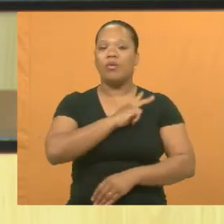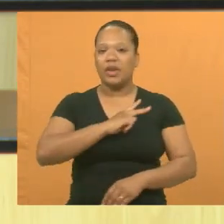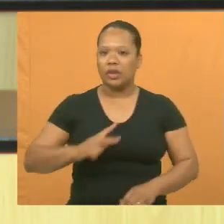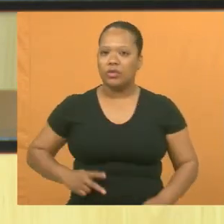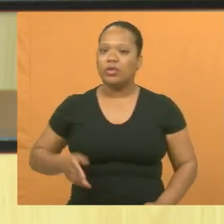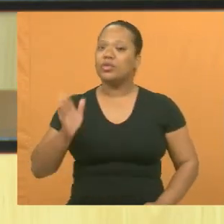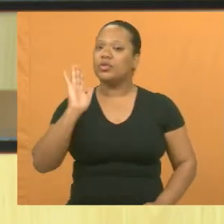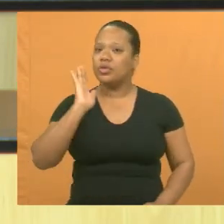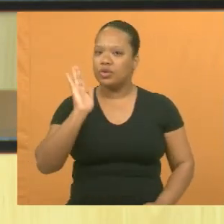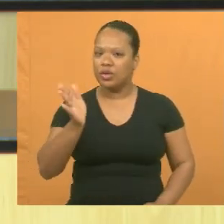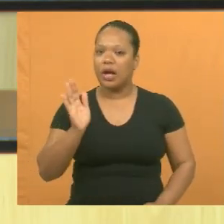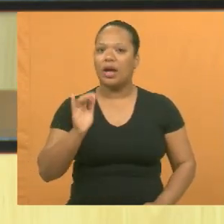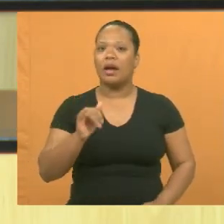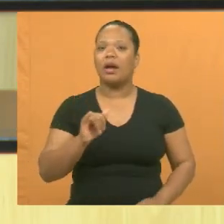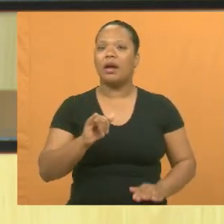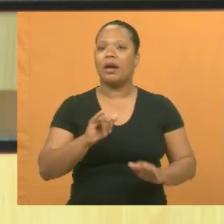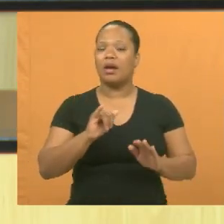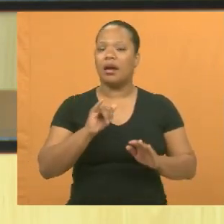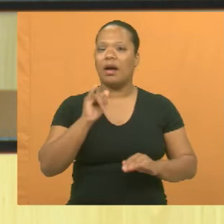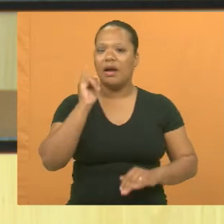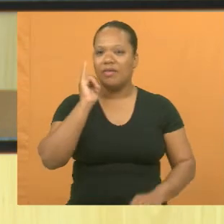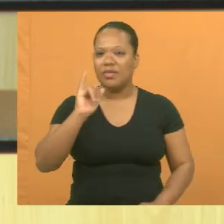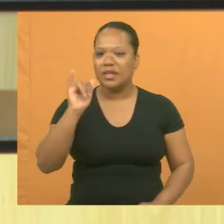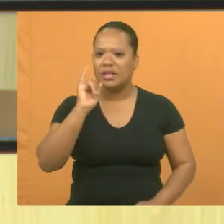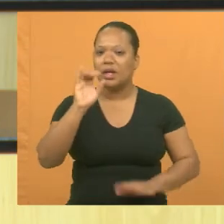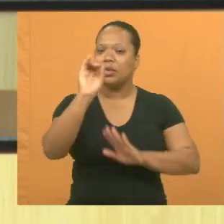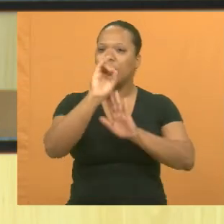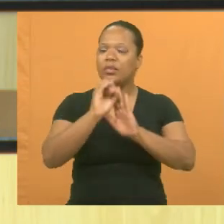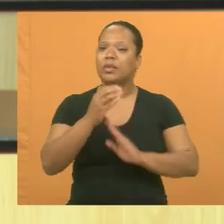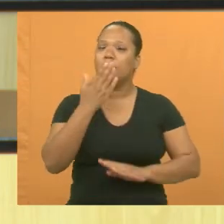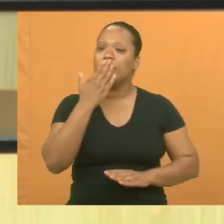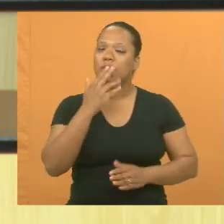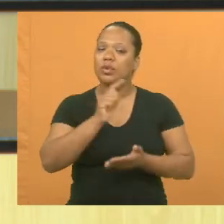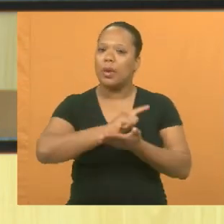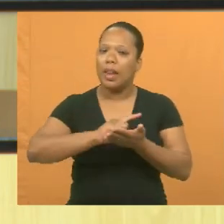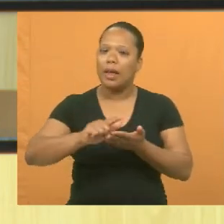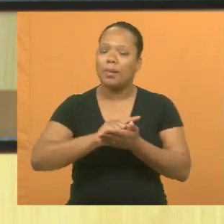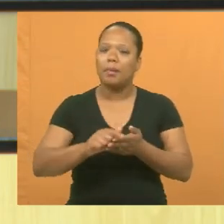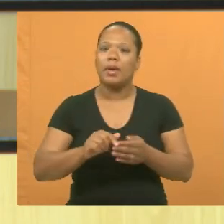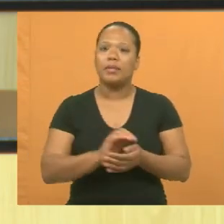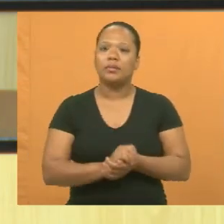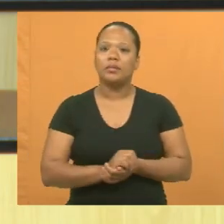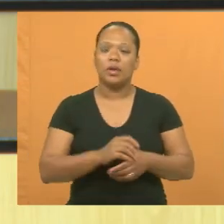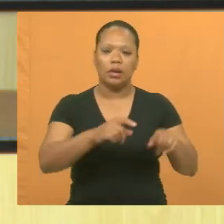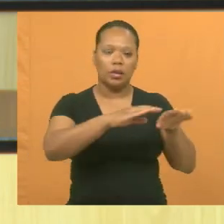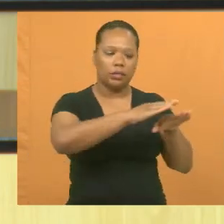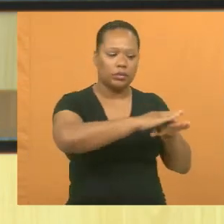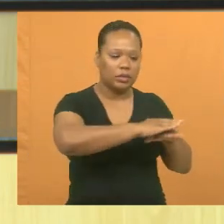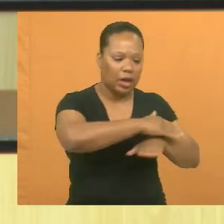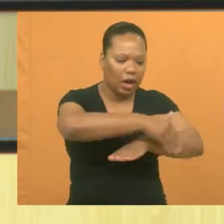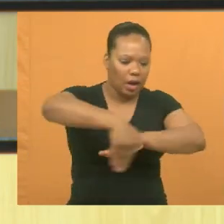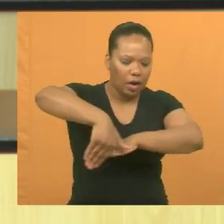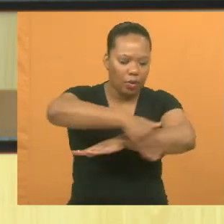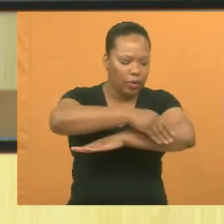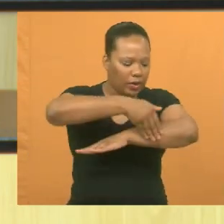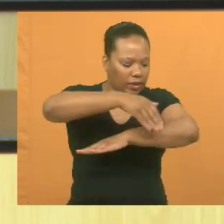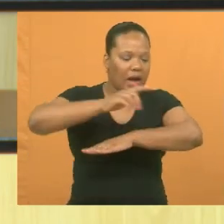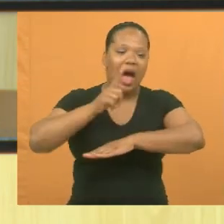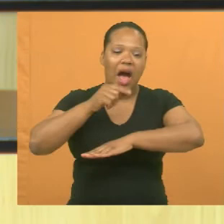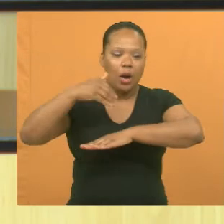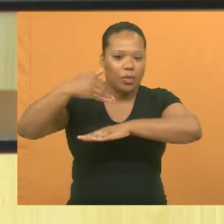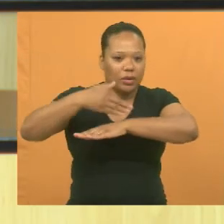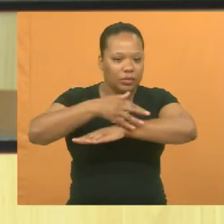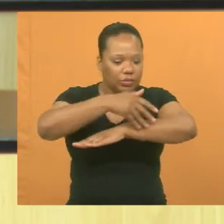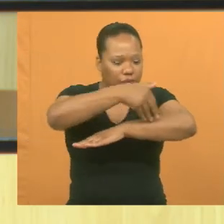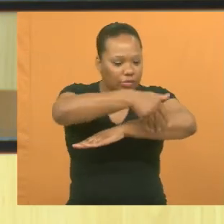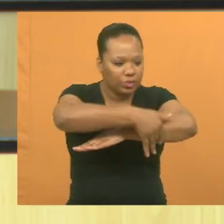ofícios à Secretaria de Infraestrutura solicitando a limpeza das referidas bocas de lobo, tendo em vista que em dias de